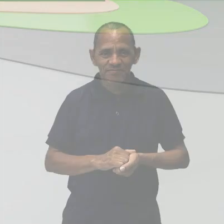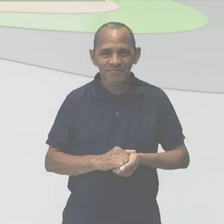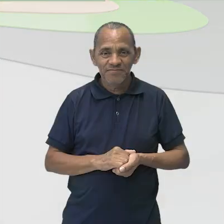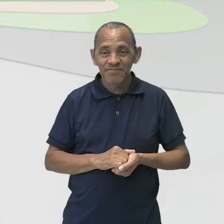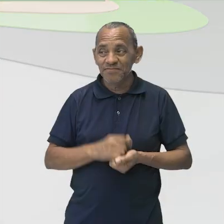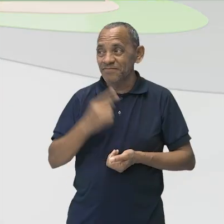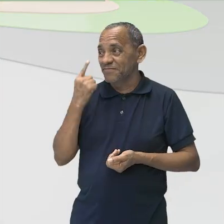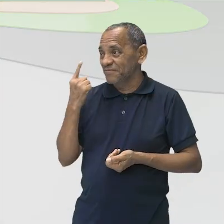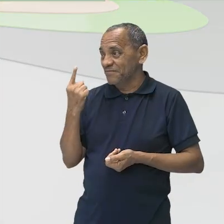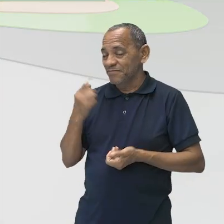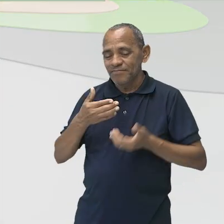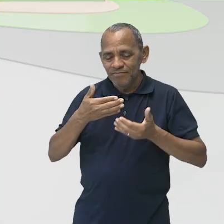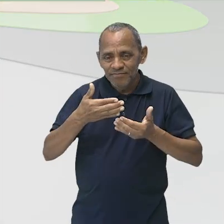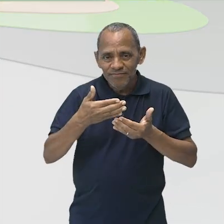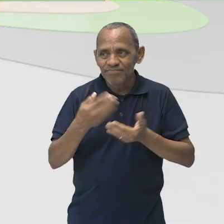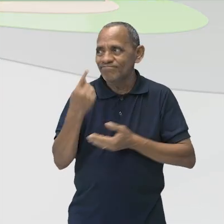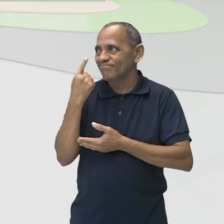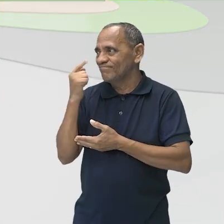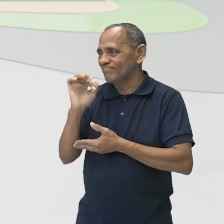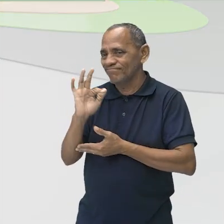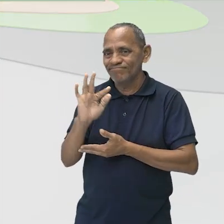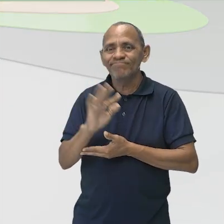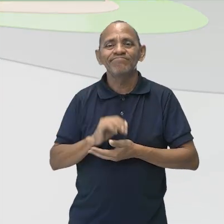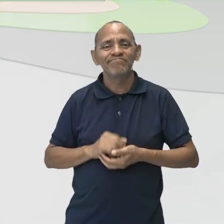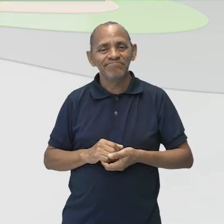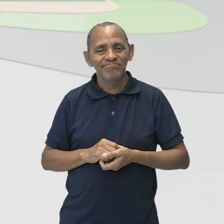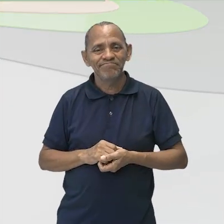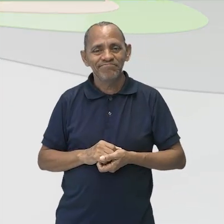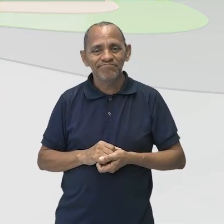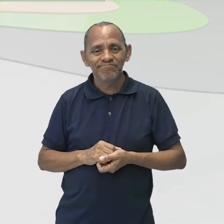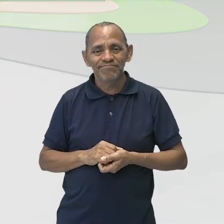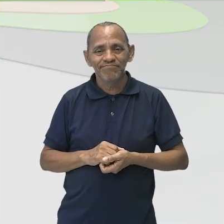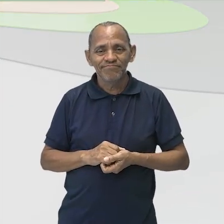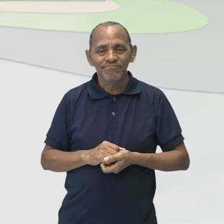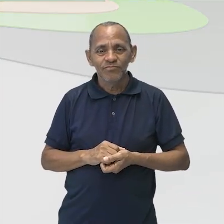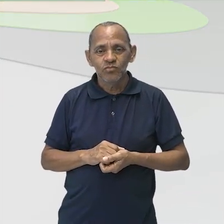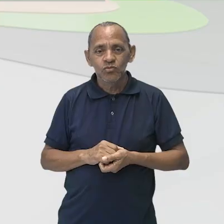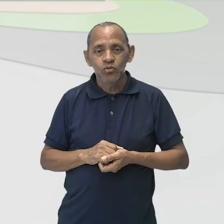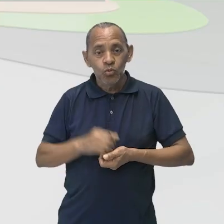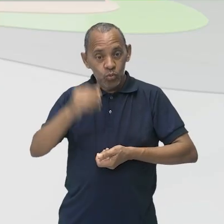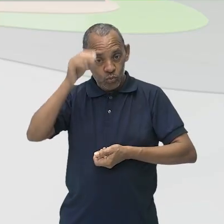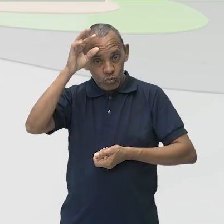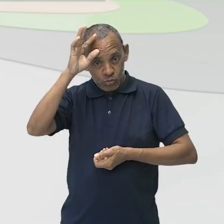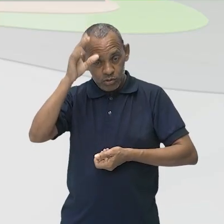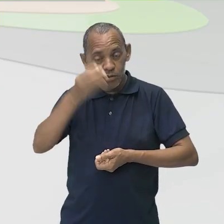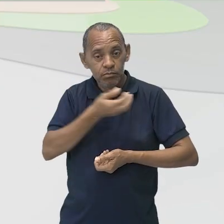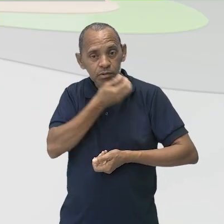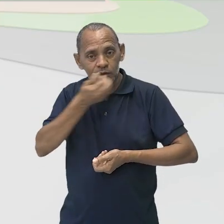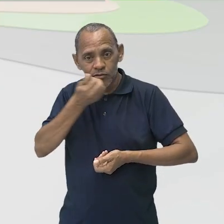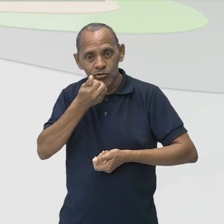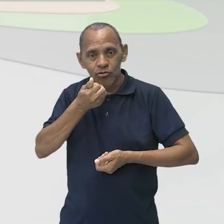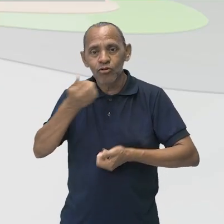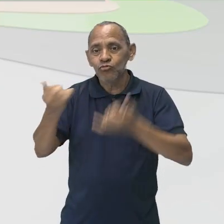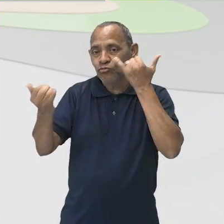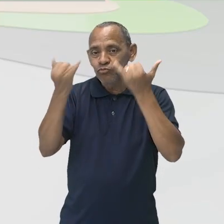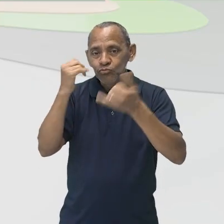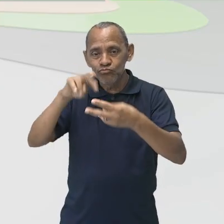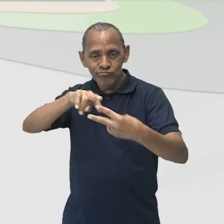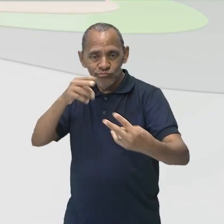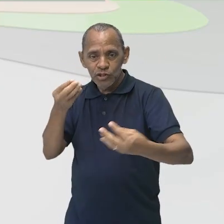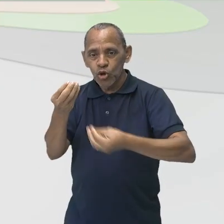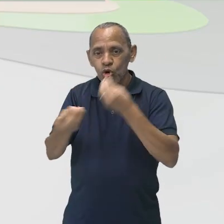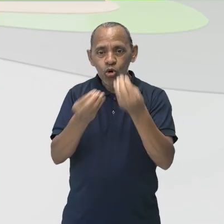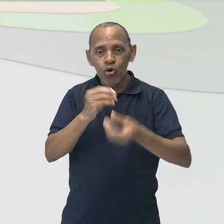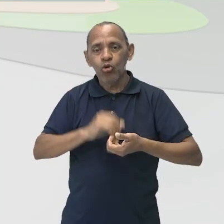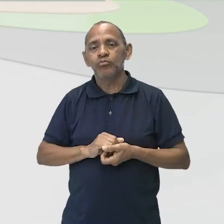A partir disso que nós acabamos de ver, vamos conhecer um pouco mais sobre a informação genética e